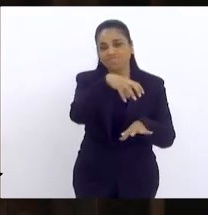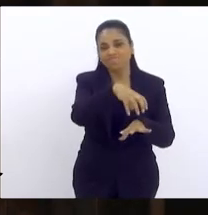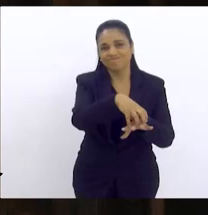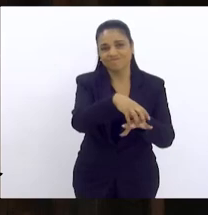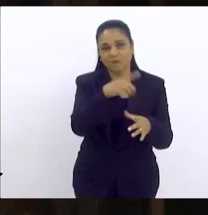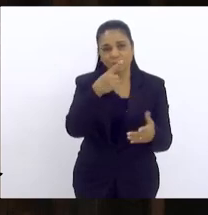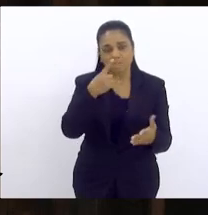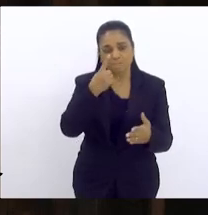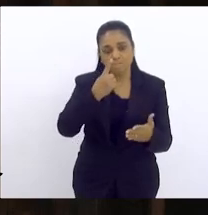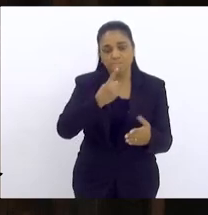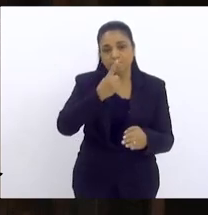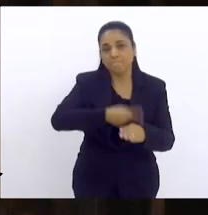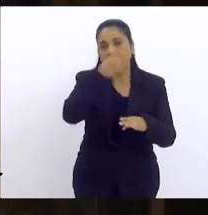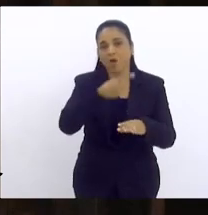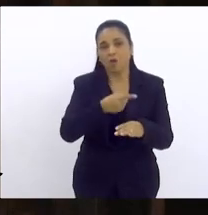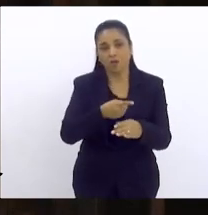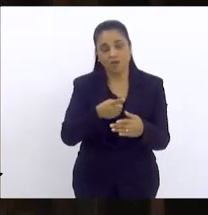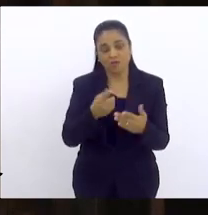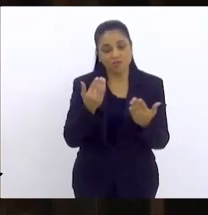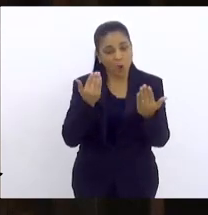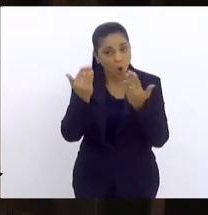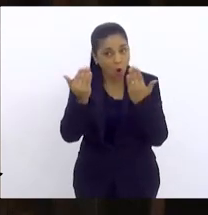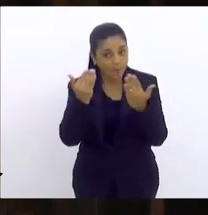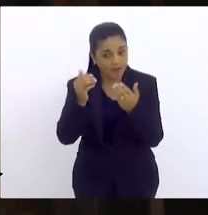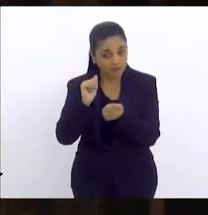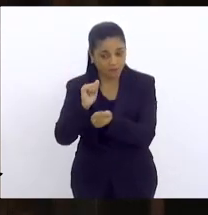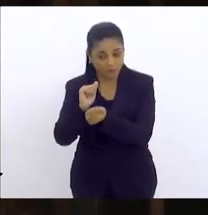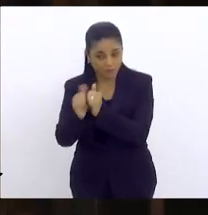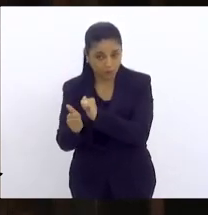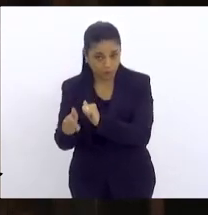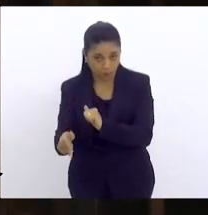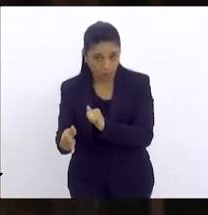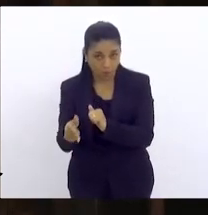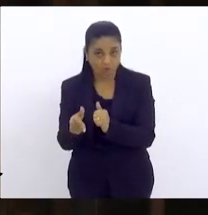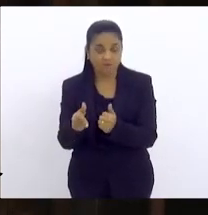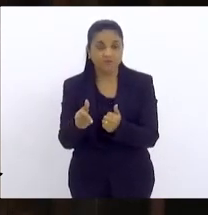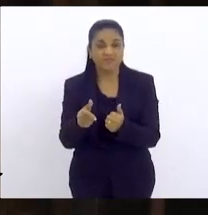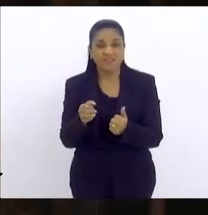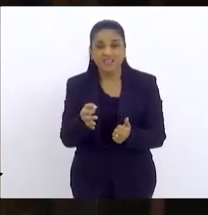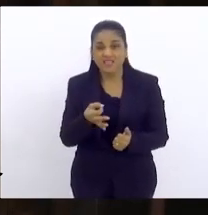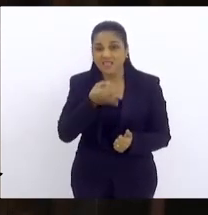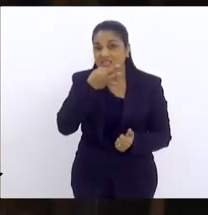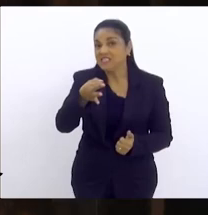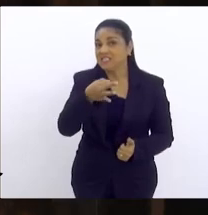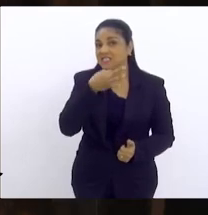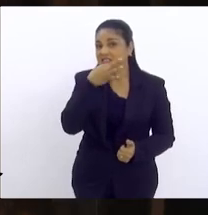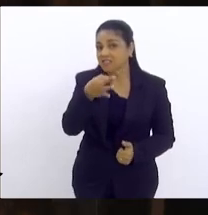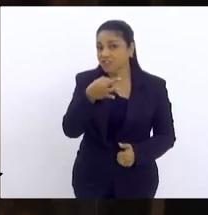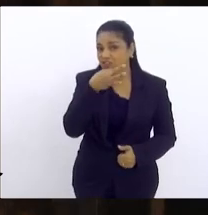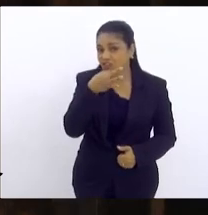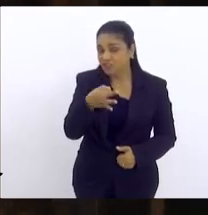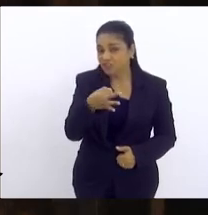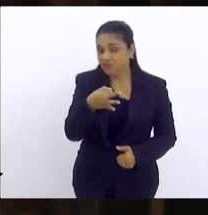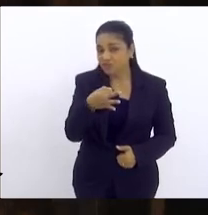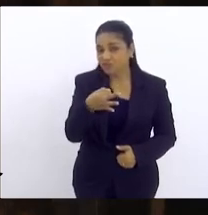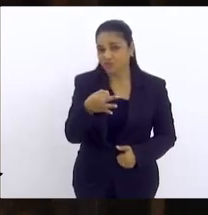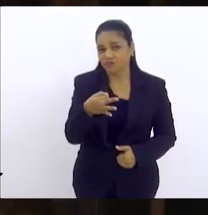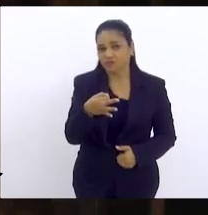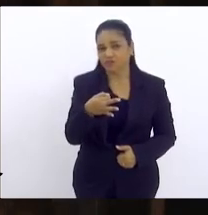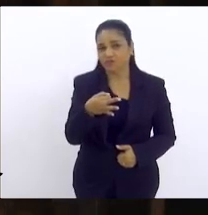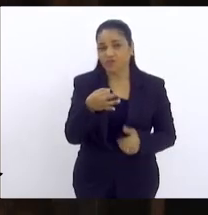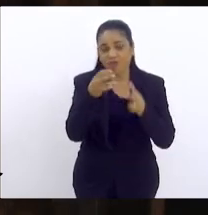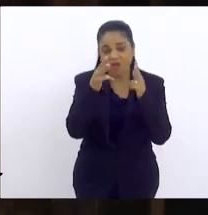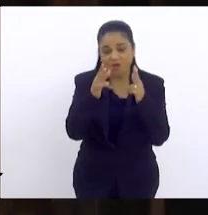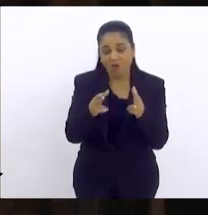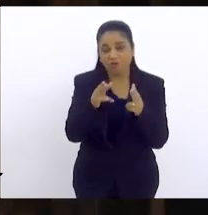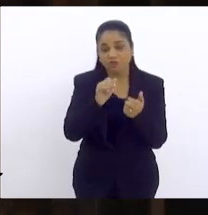fazendo aqui uma metáfora do futebol ainda é tão crítico que é como se um